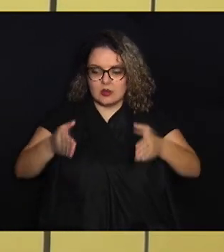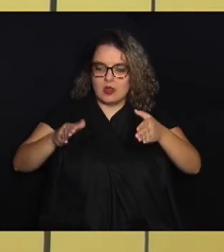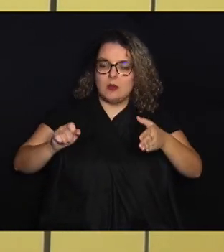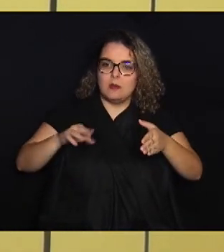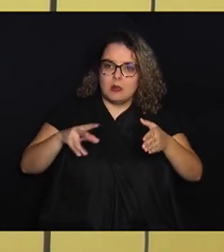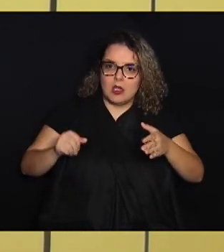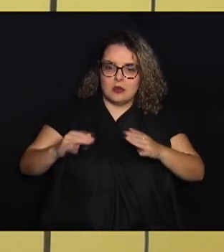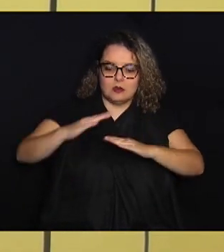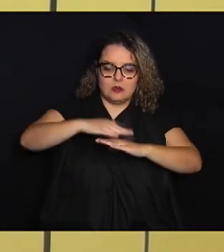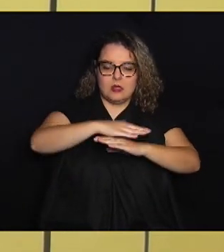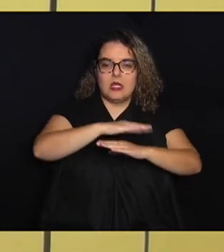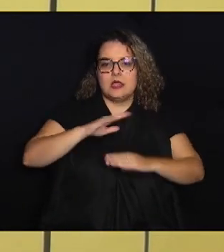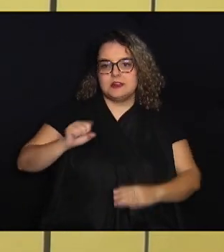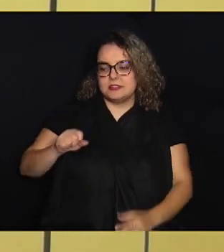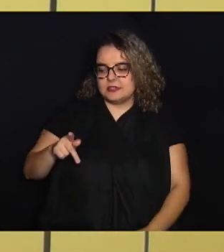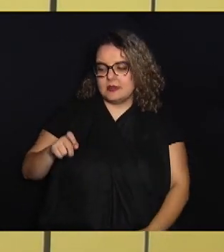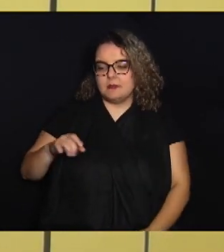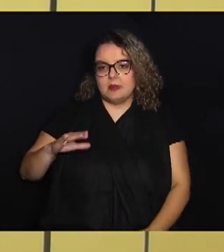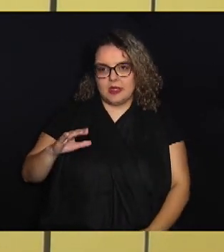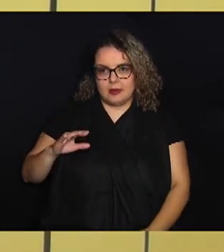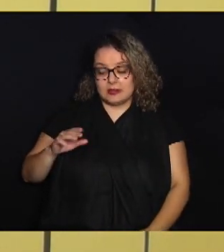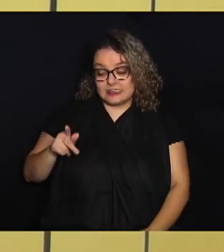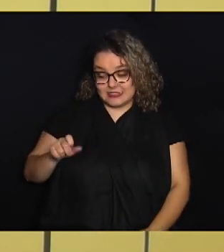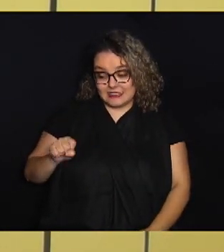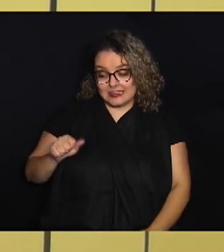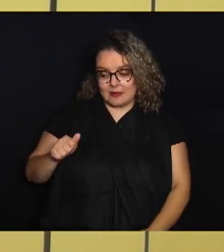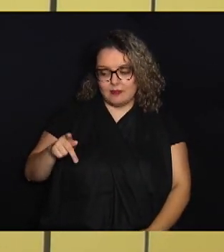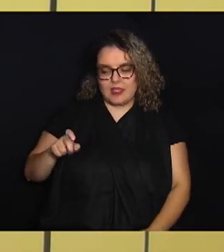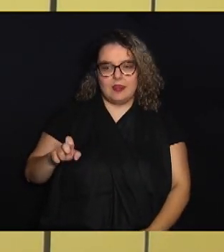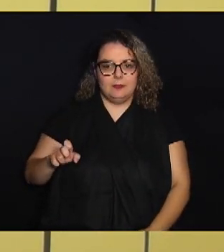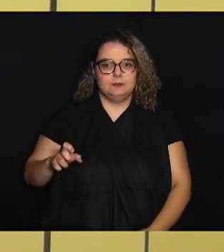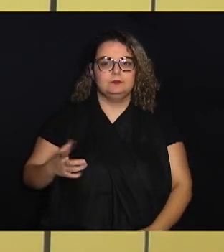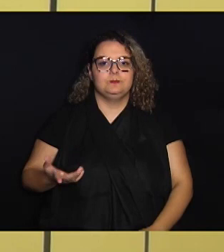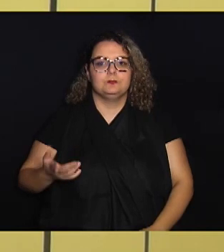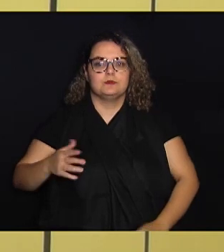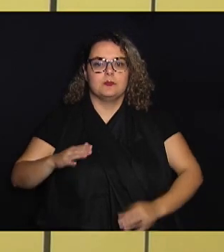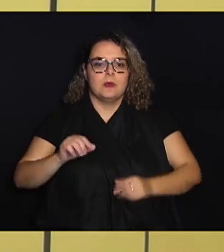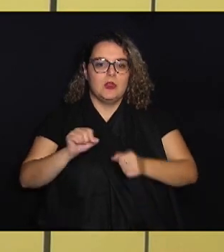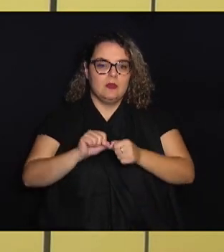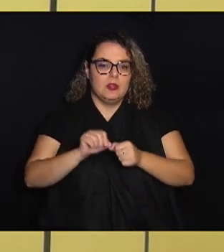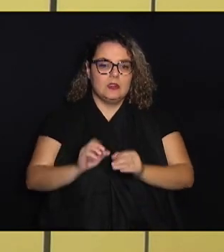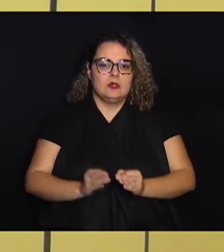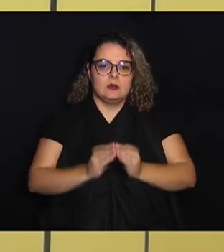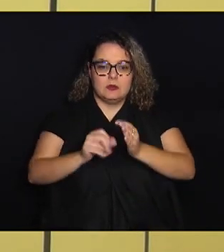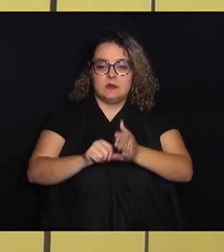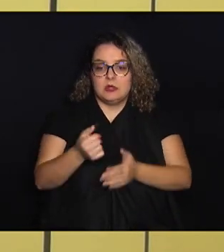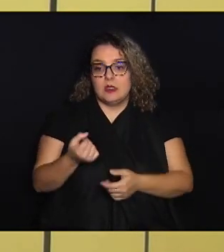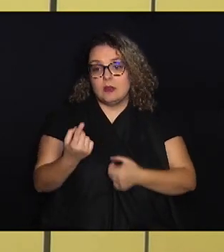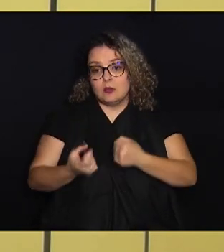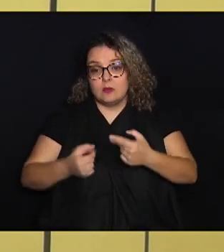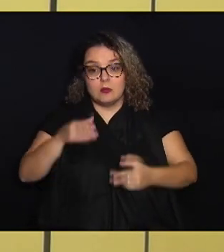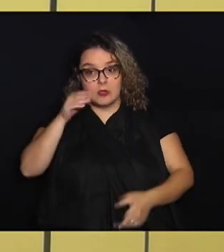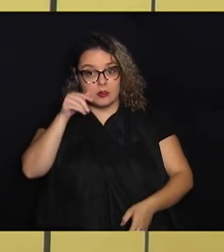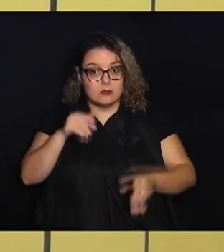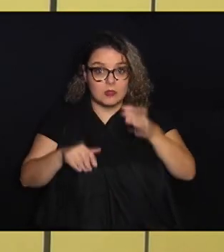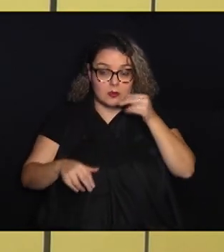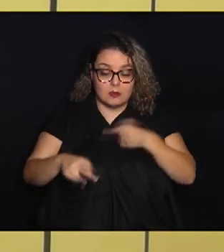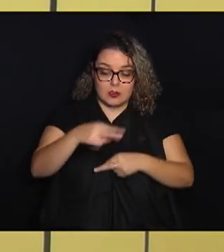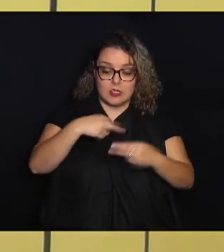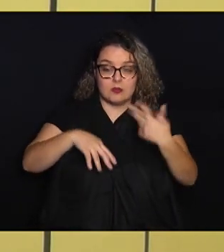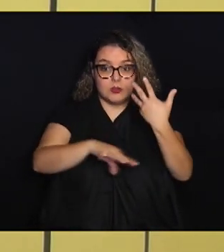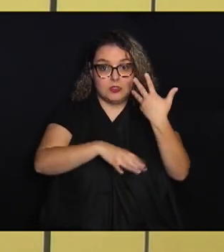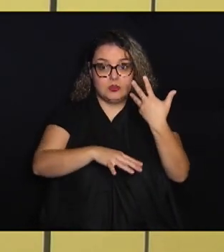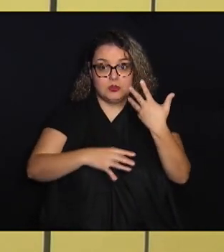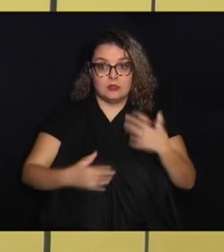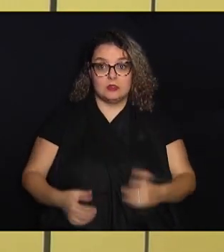sapé. Ali é rezada a primeira missa. Algumas curiosidades que a gente tem em relação a essa praça é que ali onde